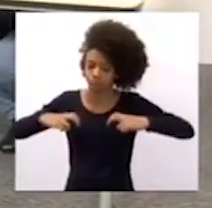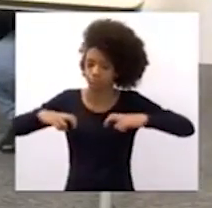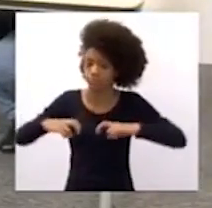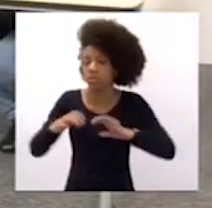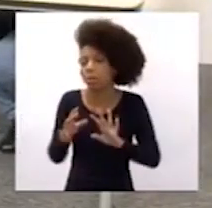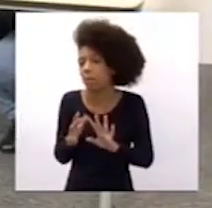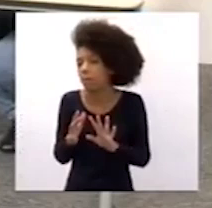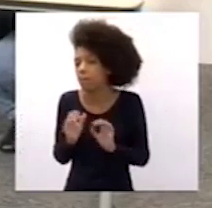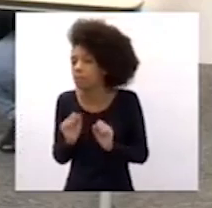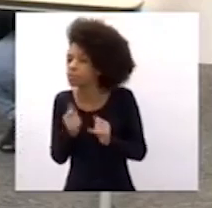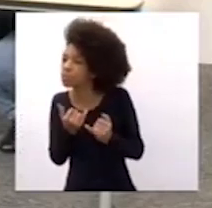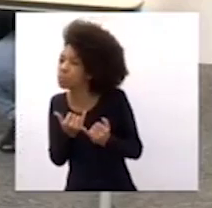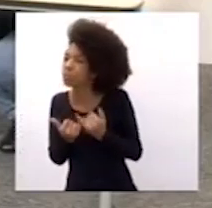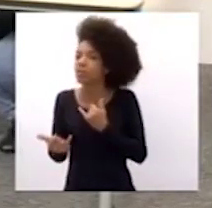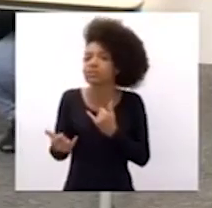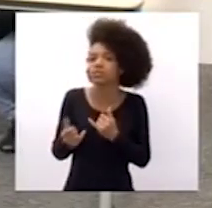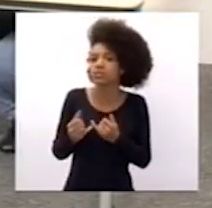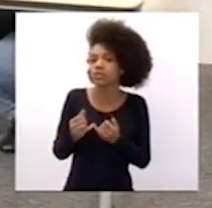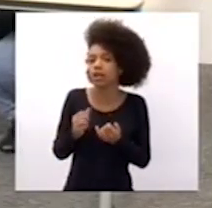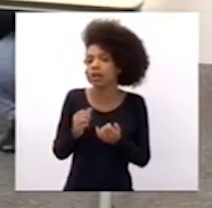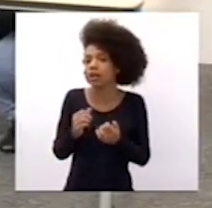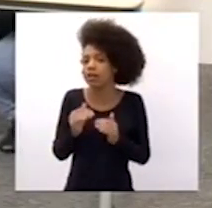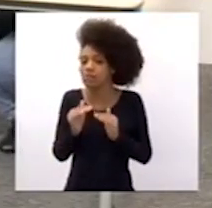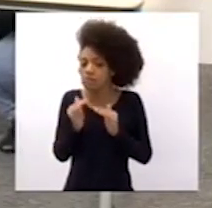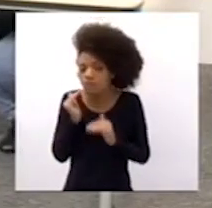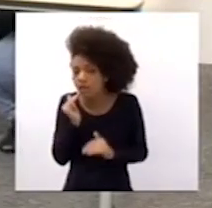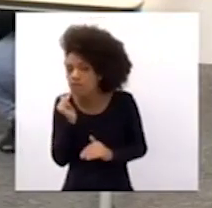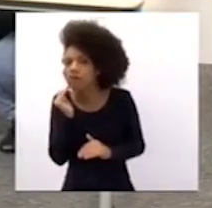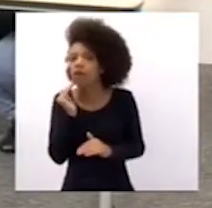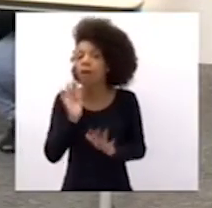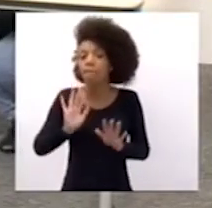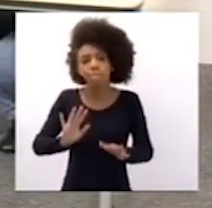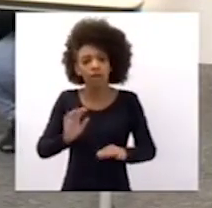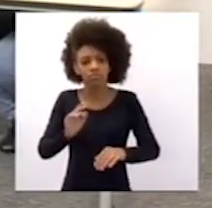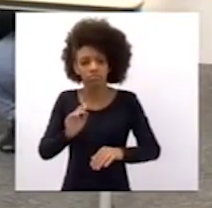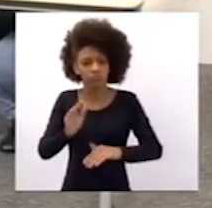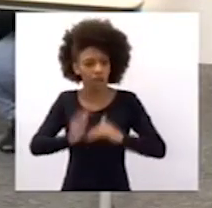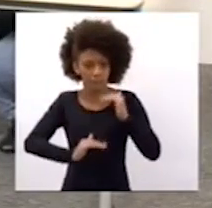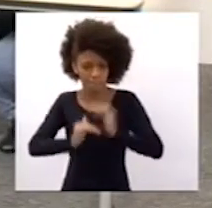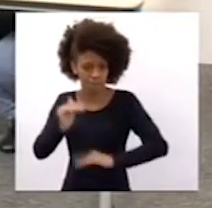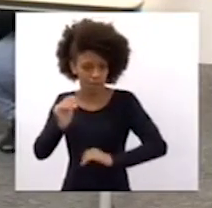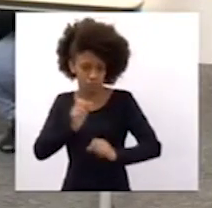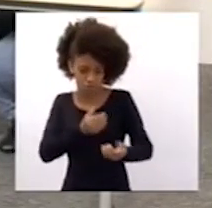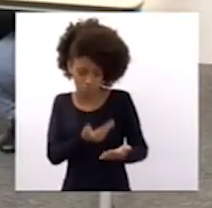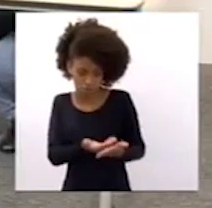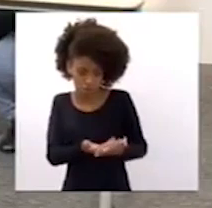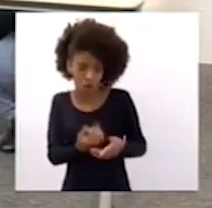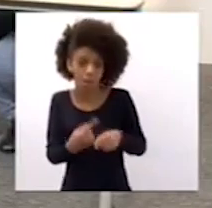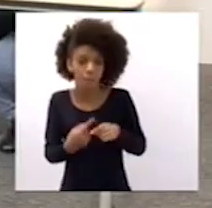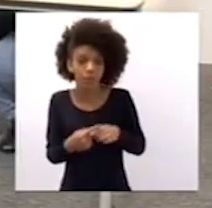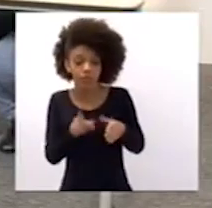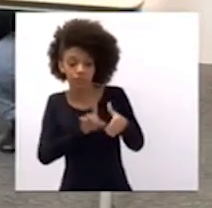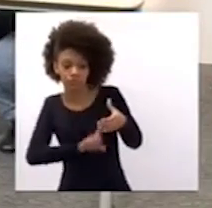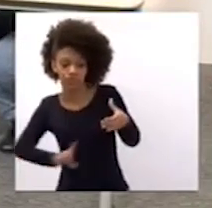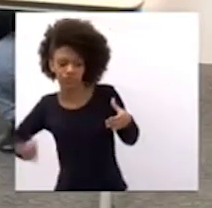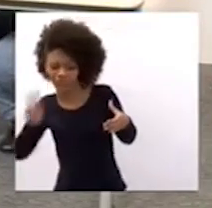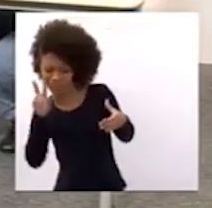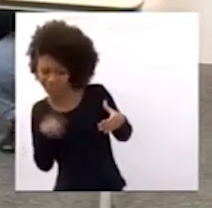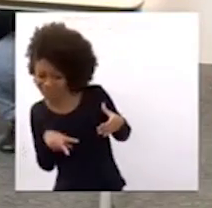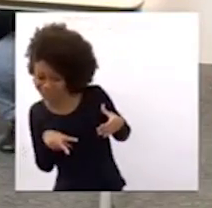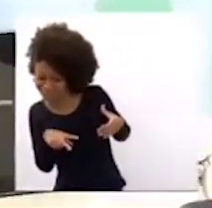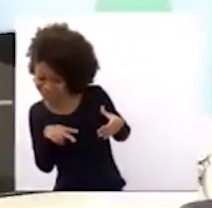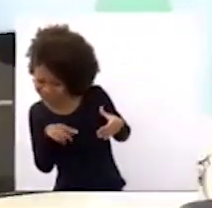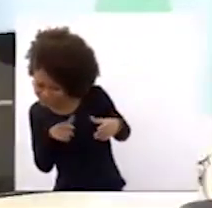poderia parecer indisciplina, na verdade faz parte aí do processo da dinâmica pedagógica. E quem olha de fora não consegue compreender.